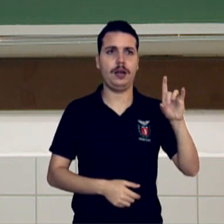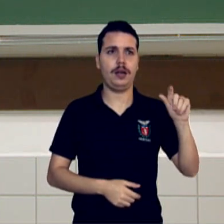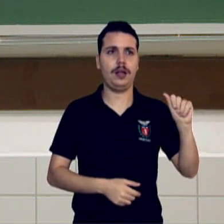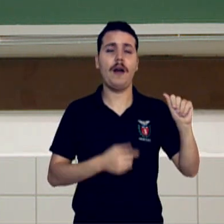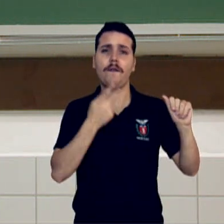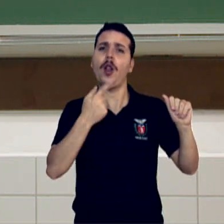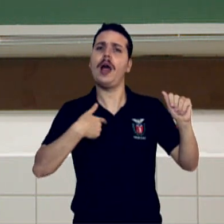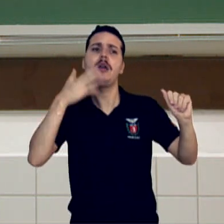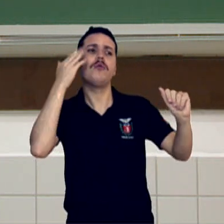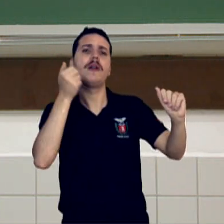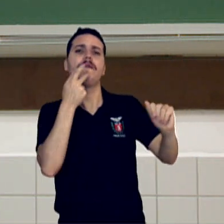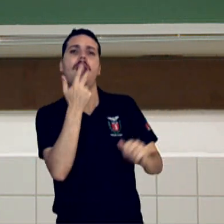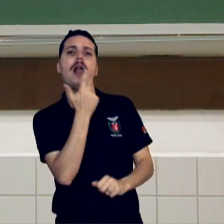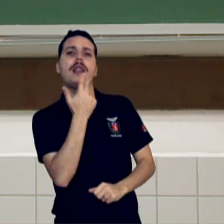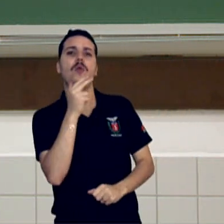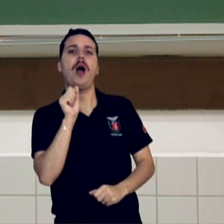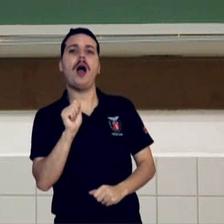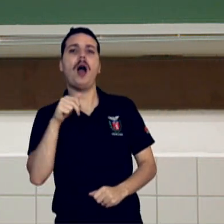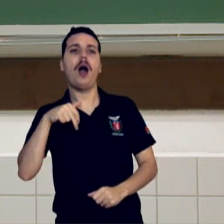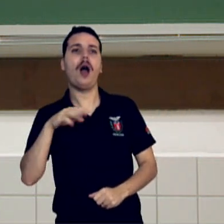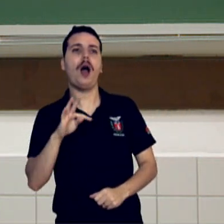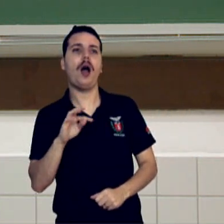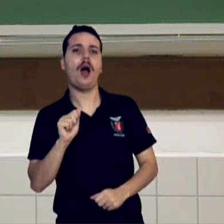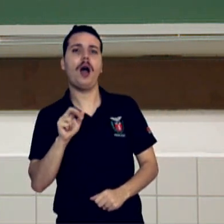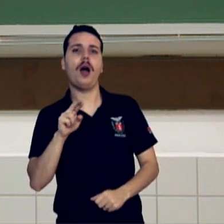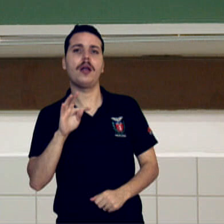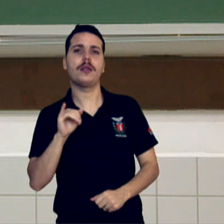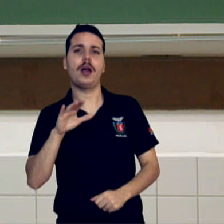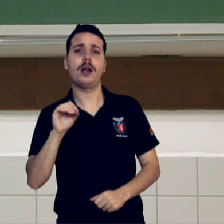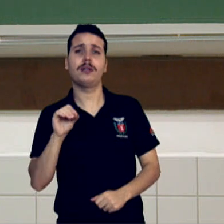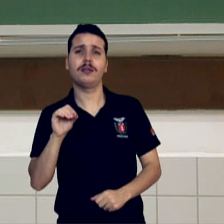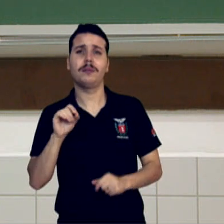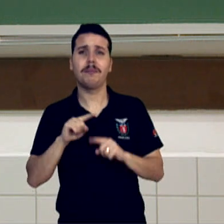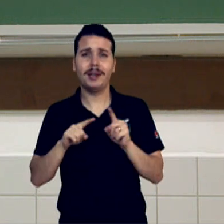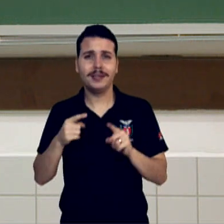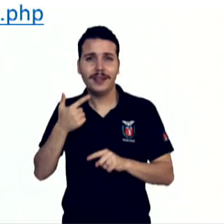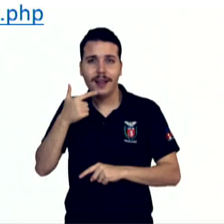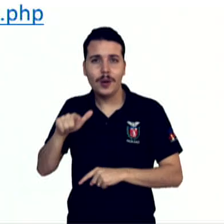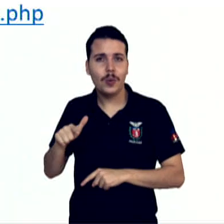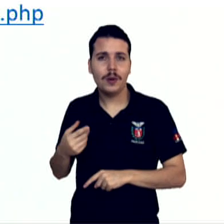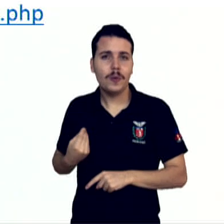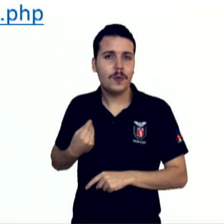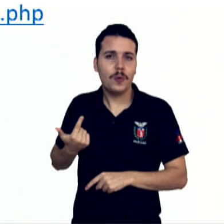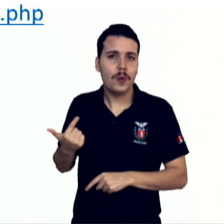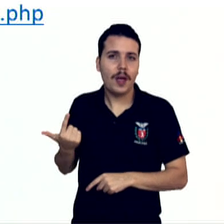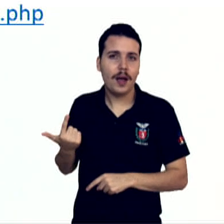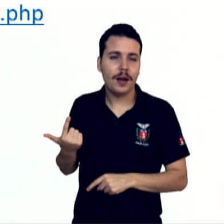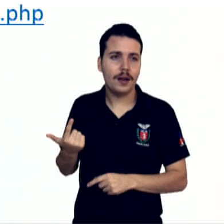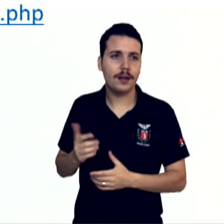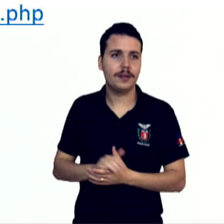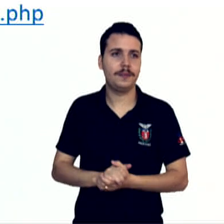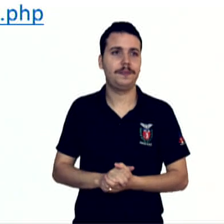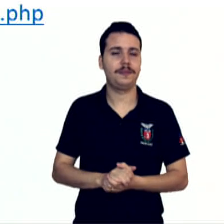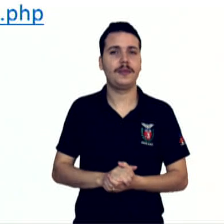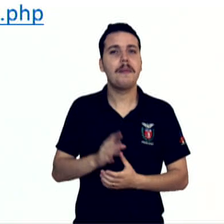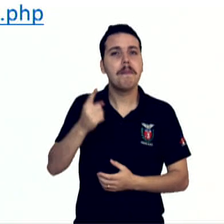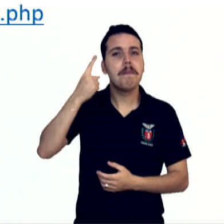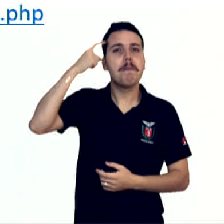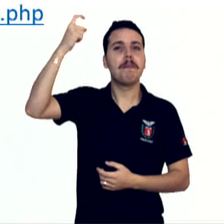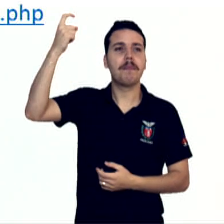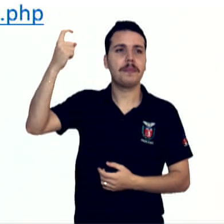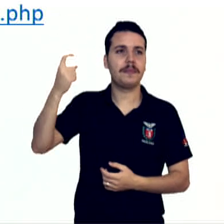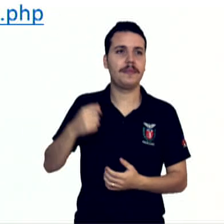essa língua na Antártida e falou que ela falava antártico. E a foto do currículo mostrava a pessoa em